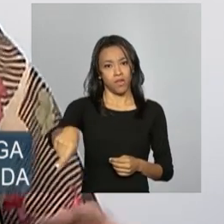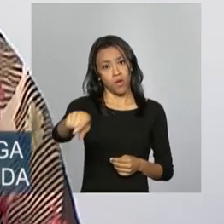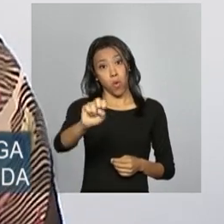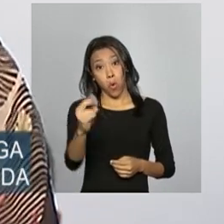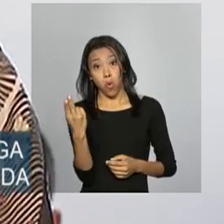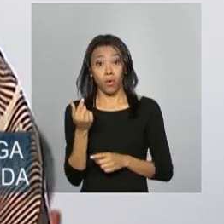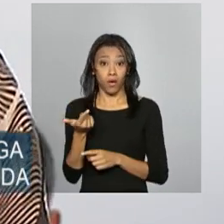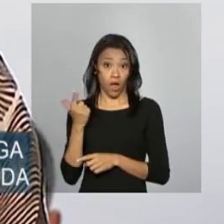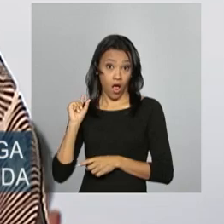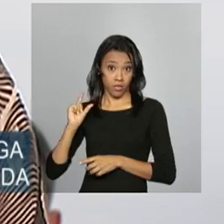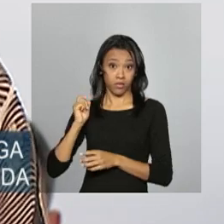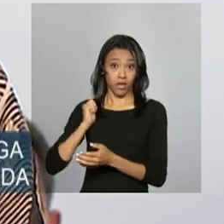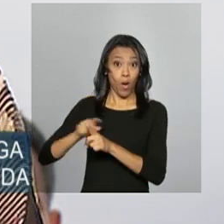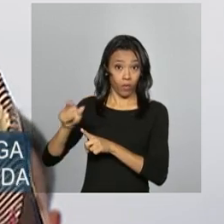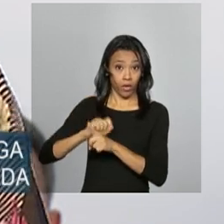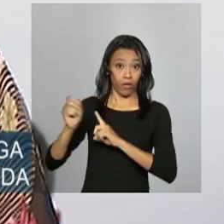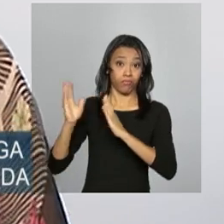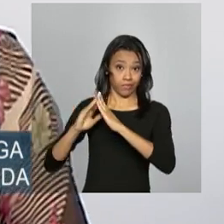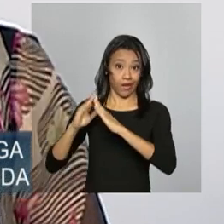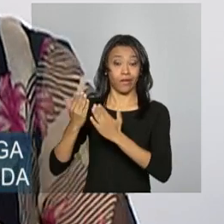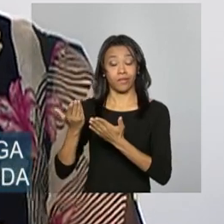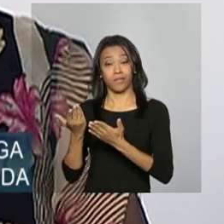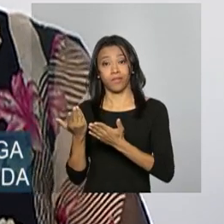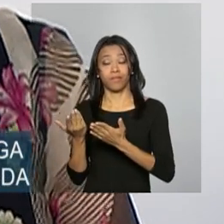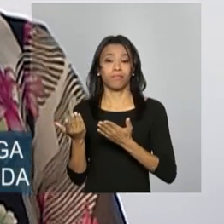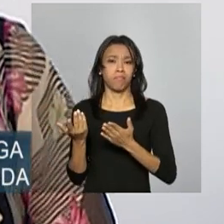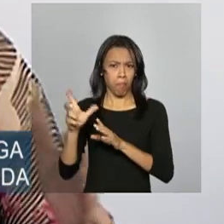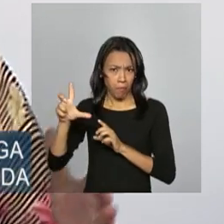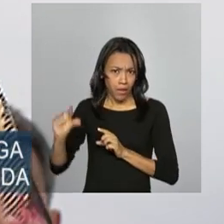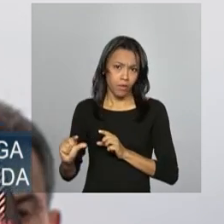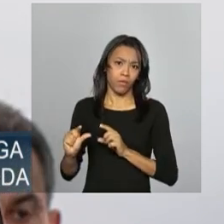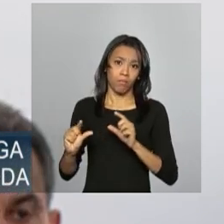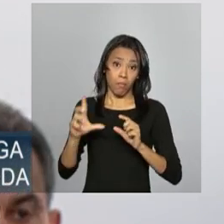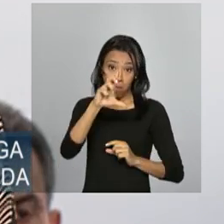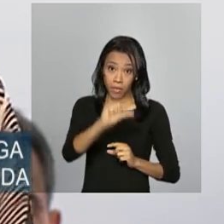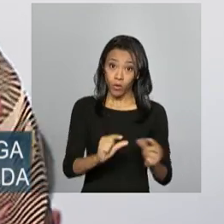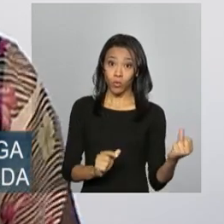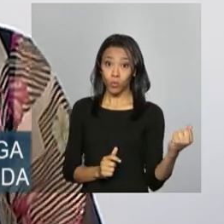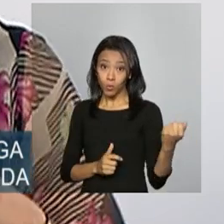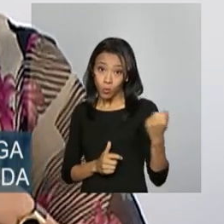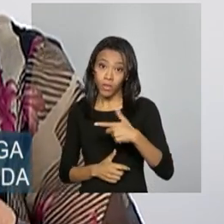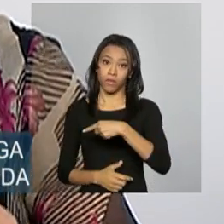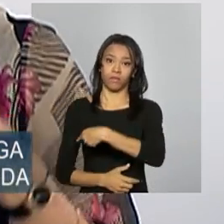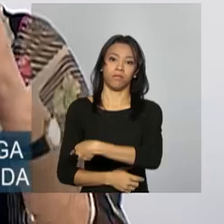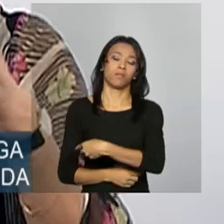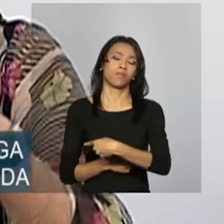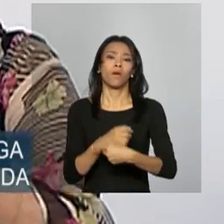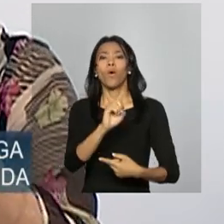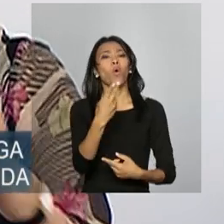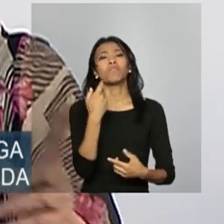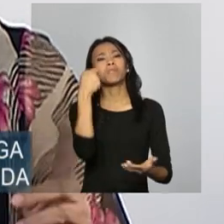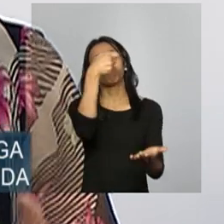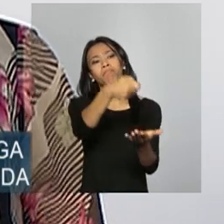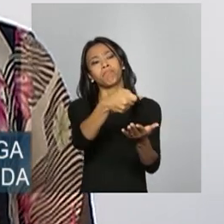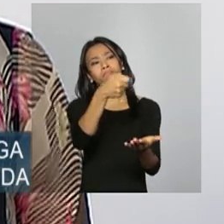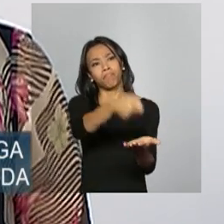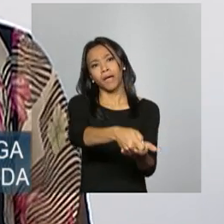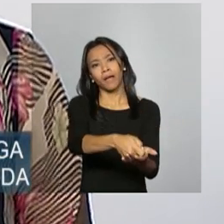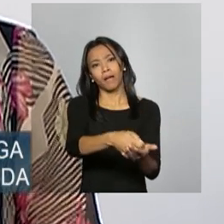o aluguel que você pagava ou aquilo que você gastava para morar em algo que nem era